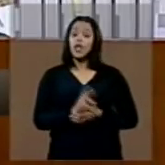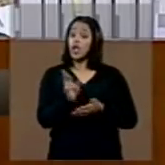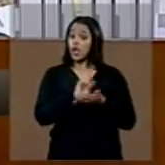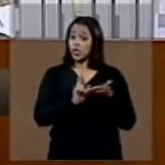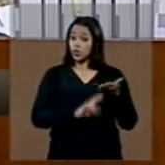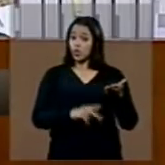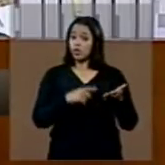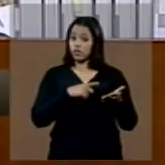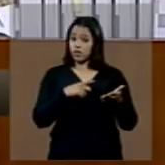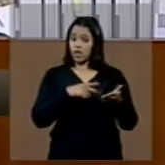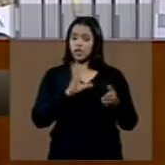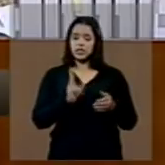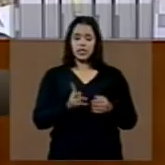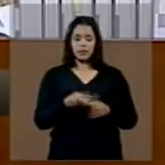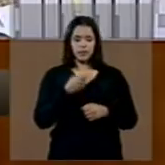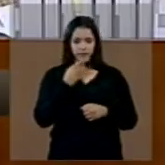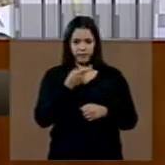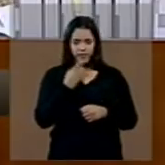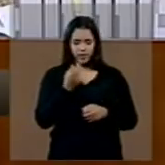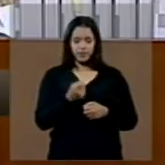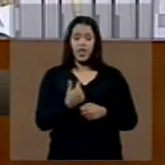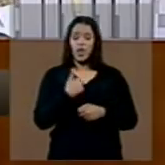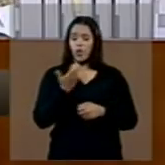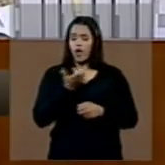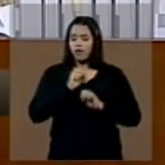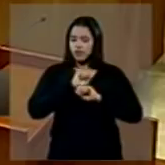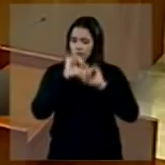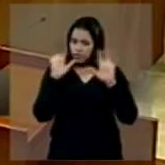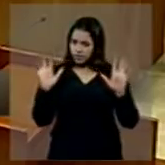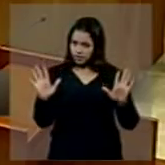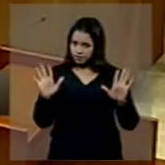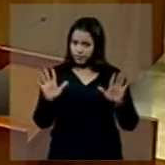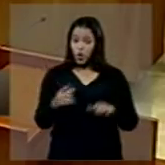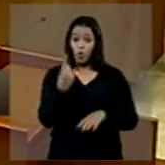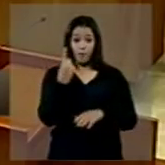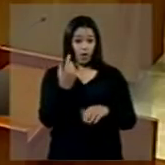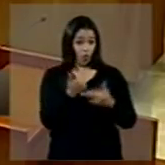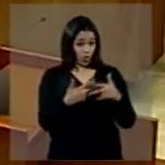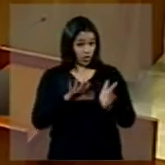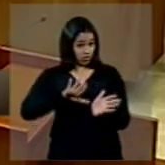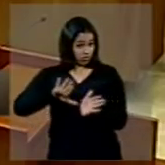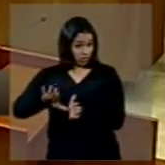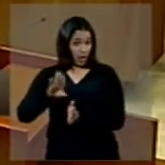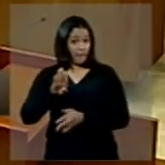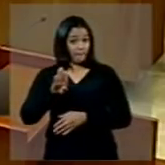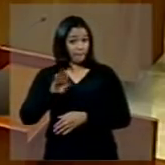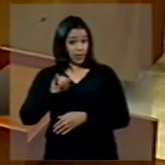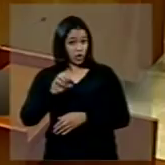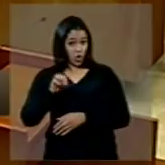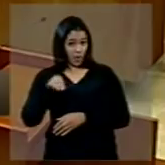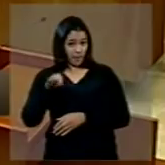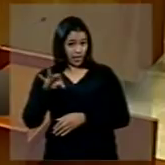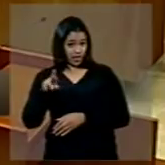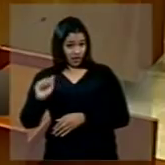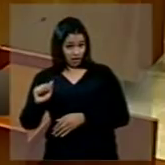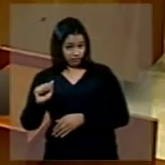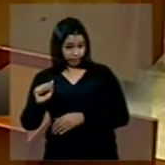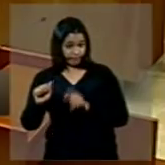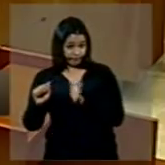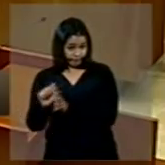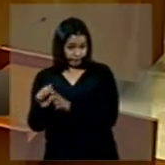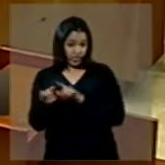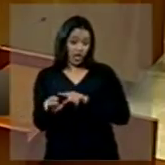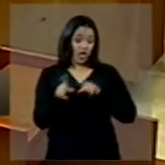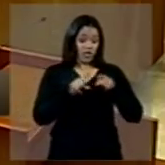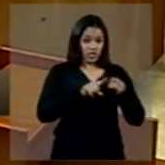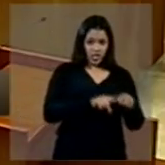tem a preferência no uso da palavra. Uma coisa é a biometria, a outra coisa é a